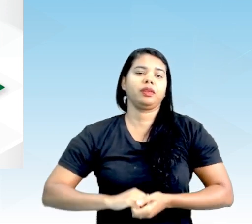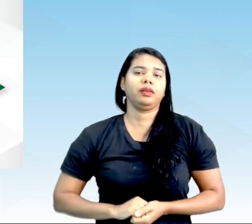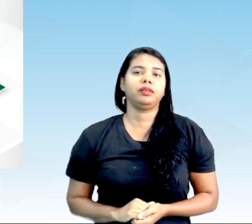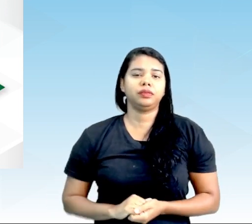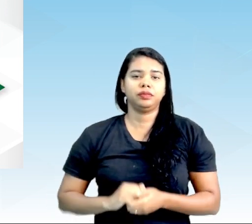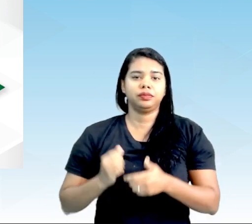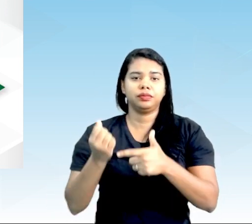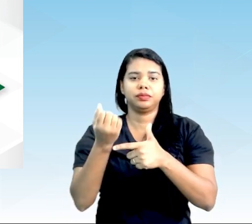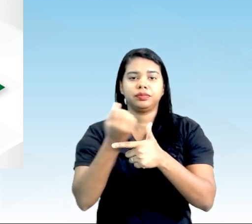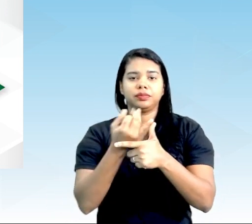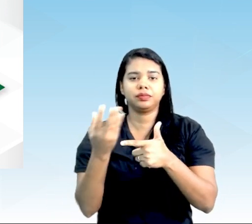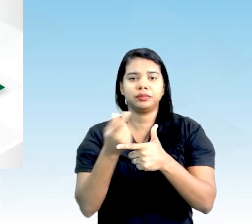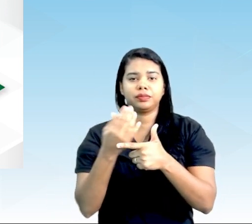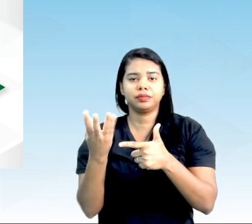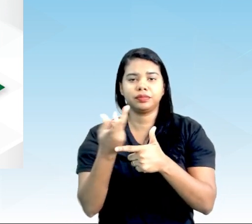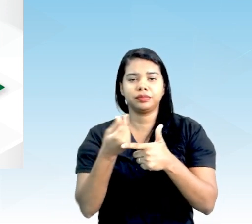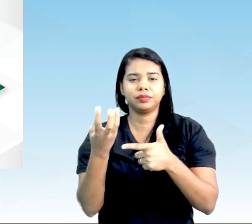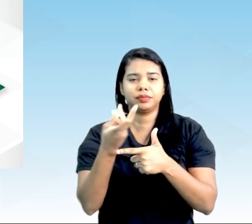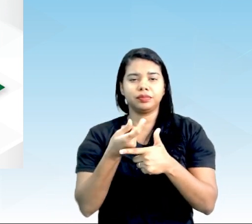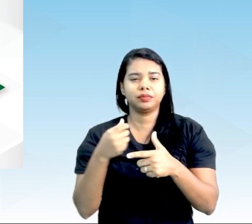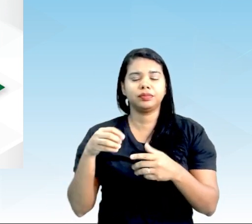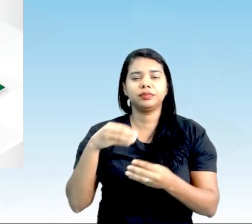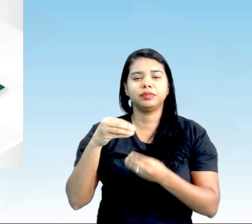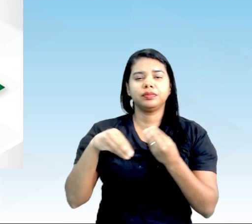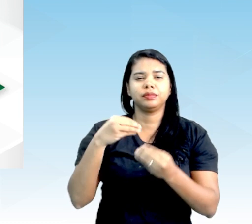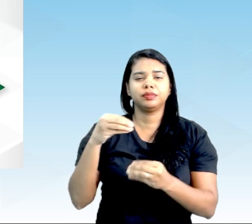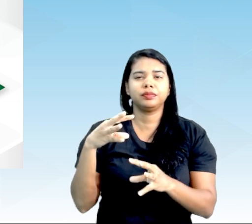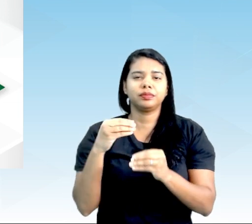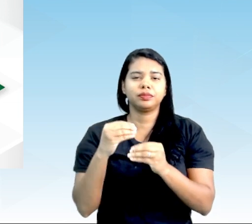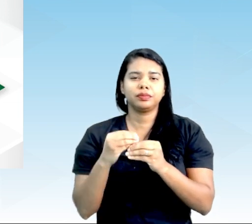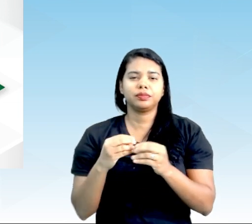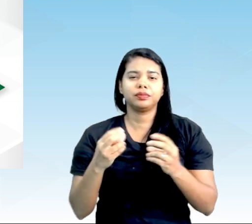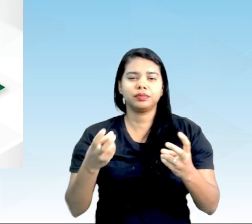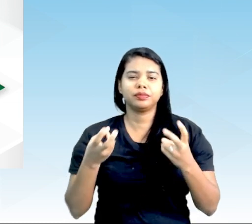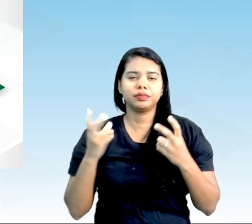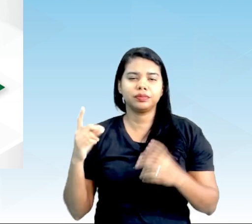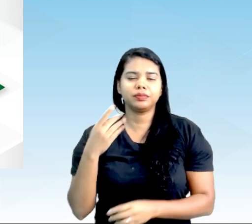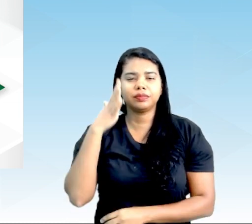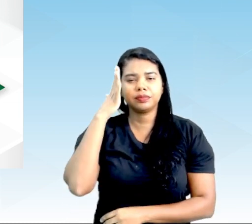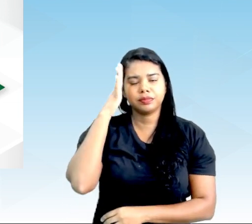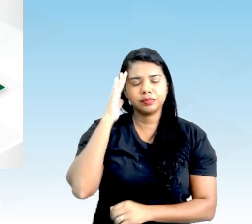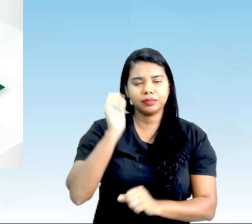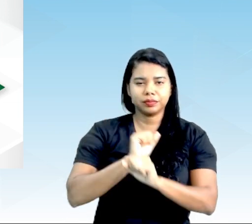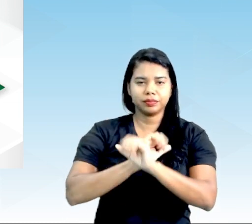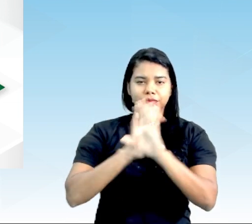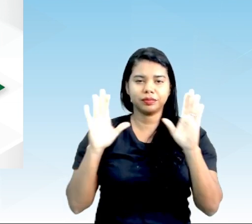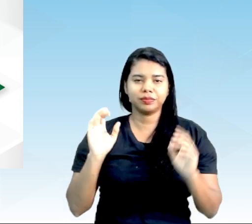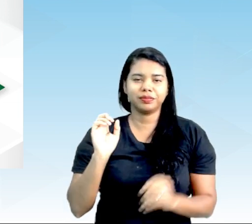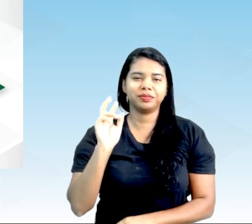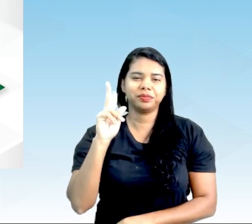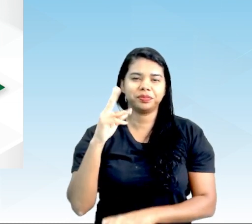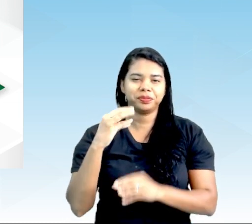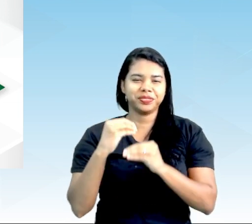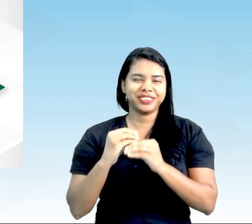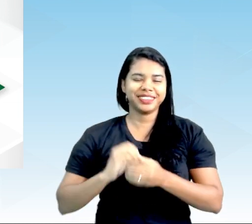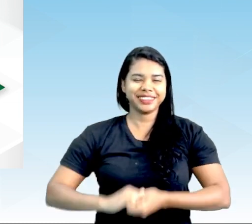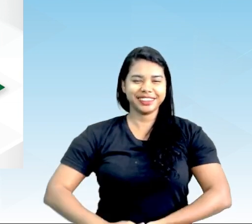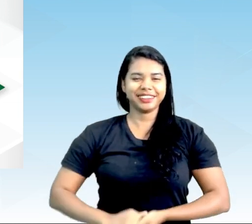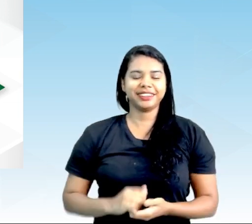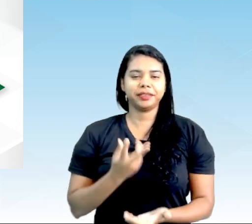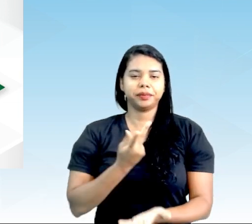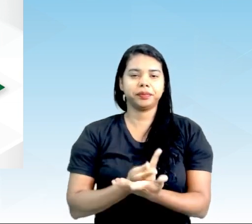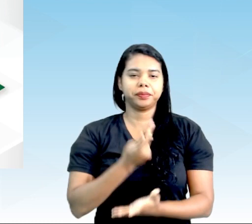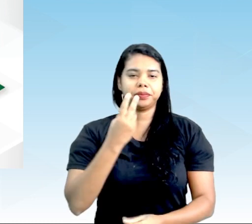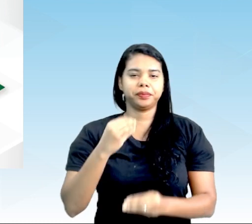razões entre grandezas, que é uma mistura aí que é interessante para a gente poder entender, tá bom? Aí eu trouxe um fato que ocorreu